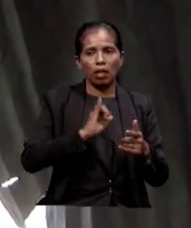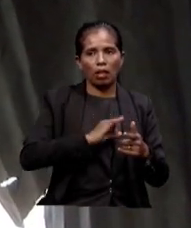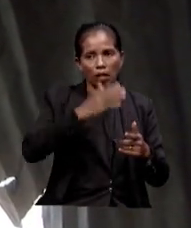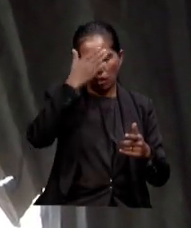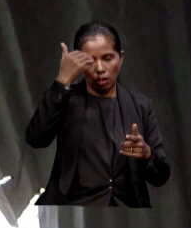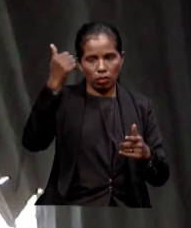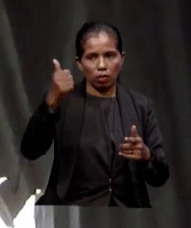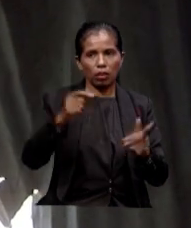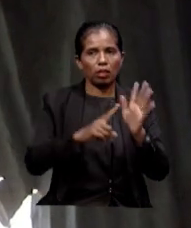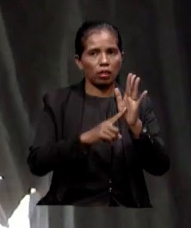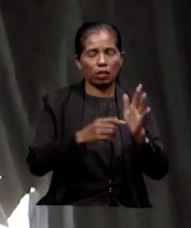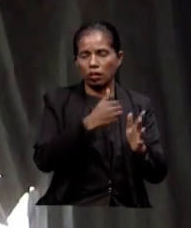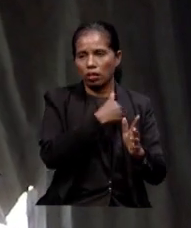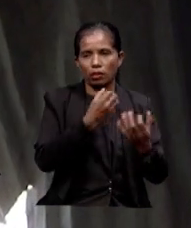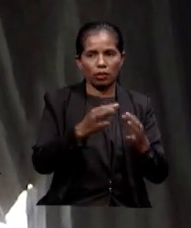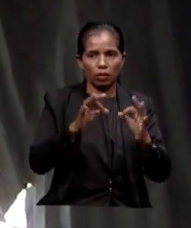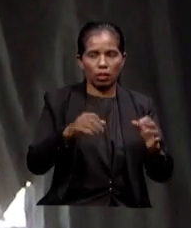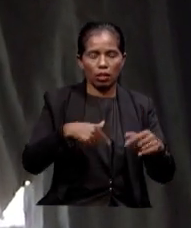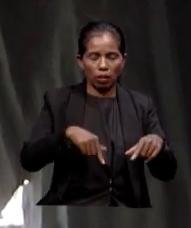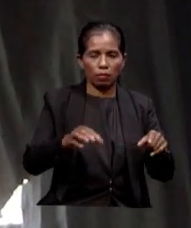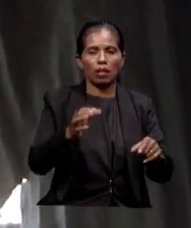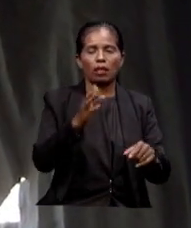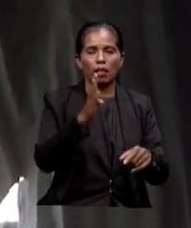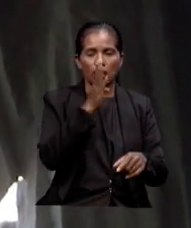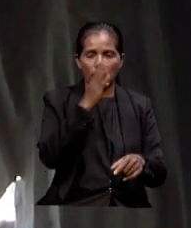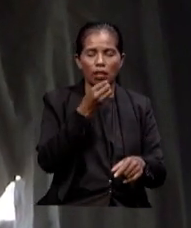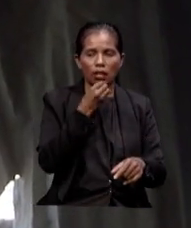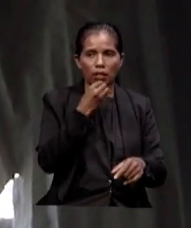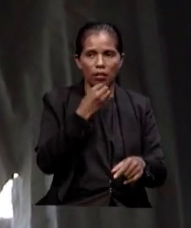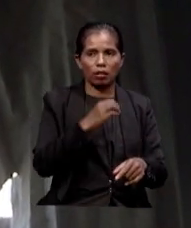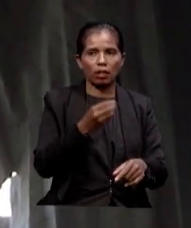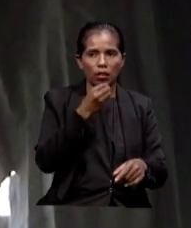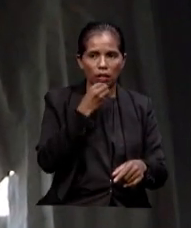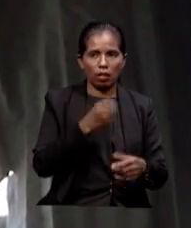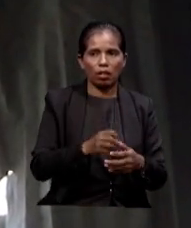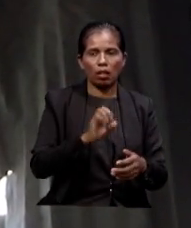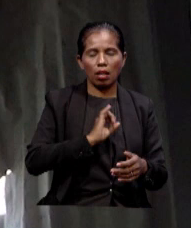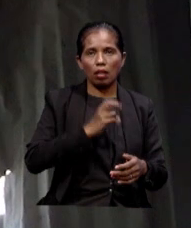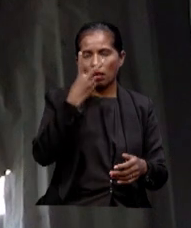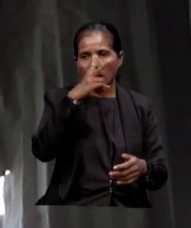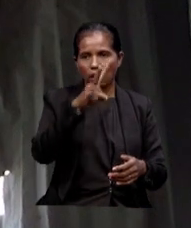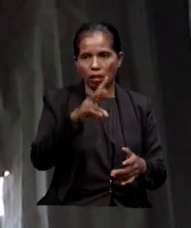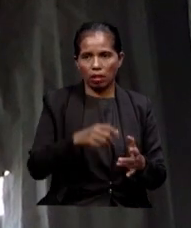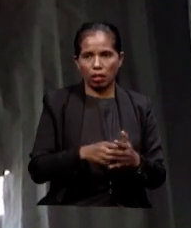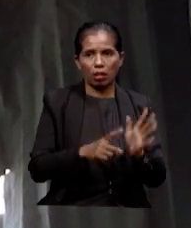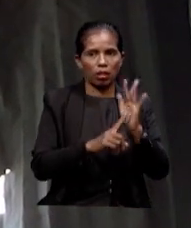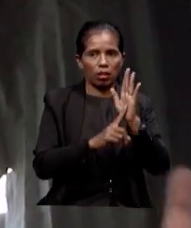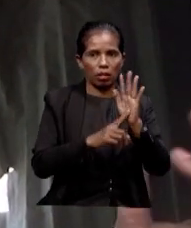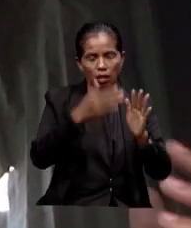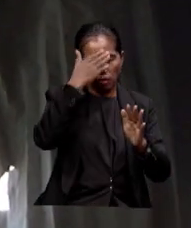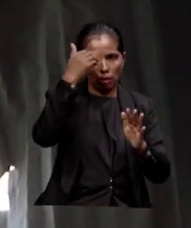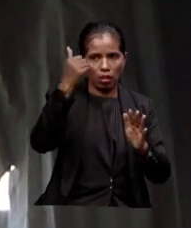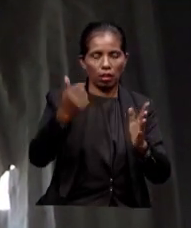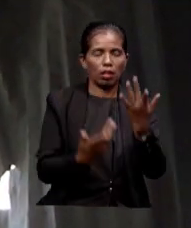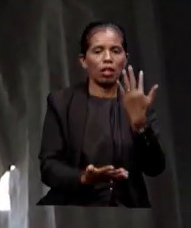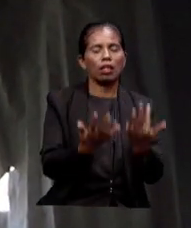lilin se lavou ao tum tema mata visutia, ao ben tau a hamo vikan ao te que sai mai lilin tau alu a ve ai